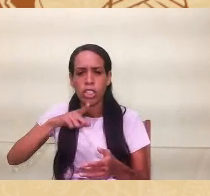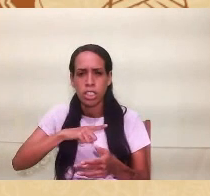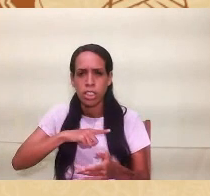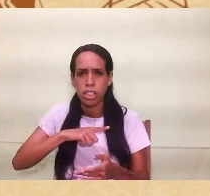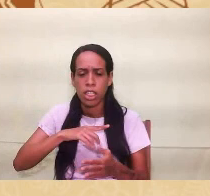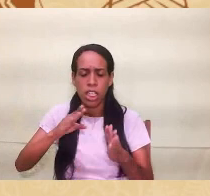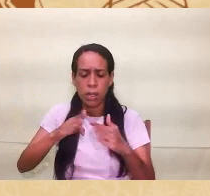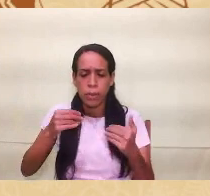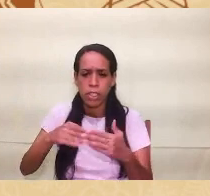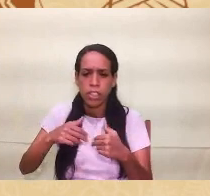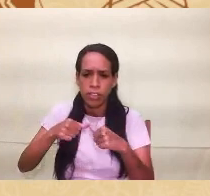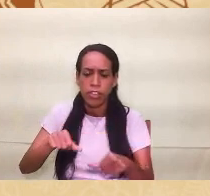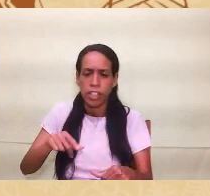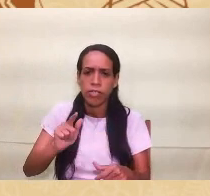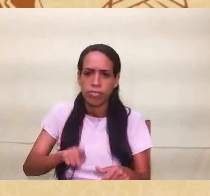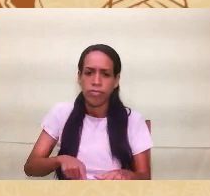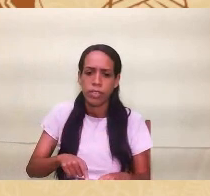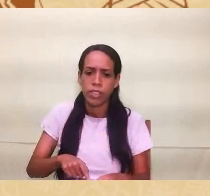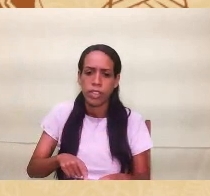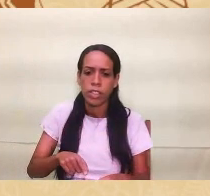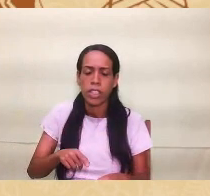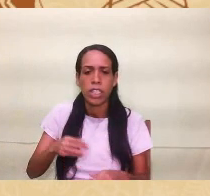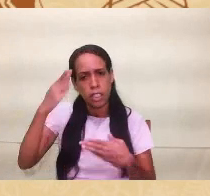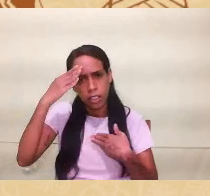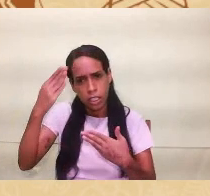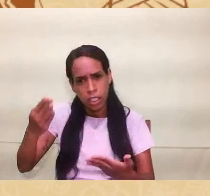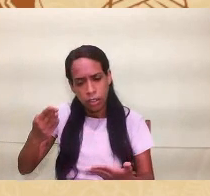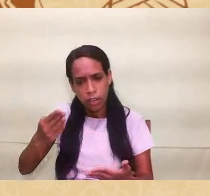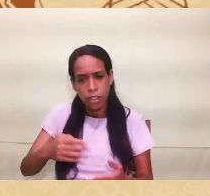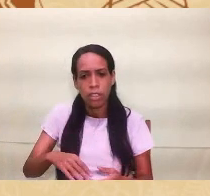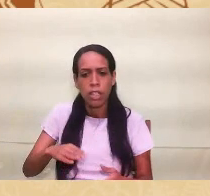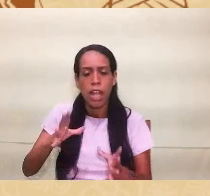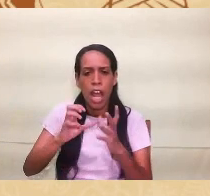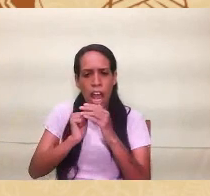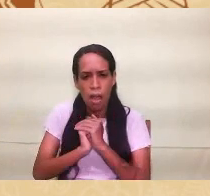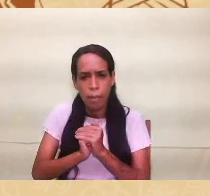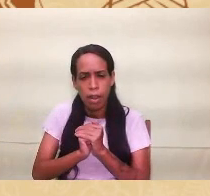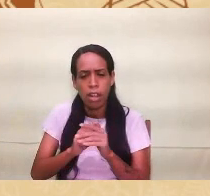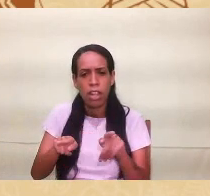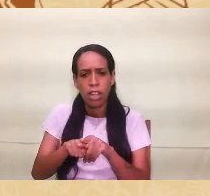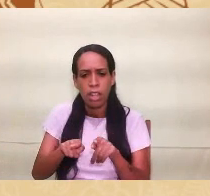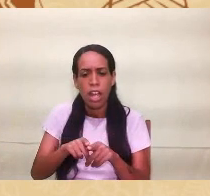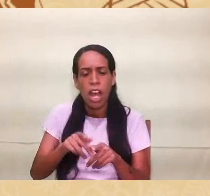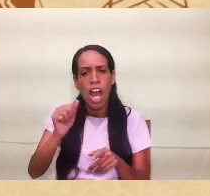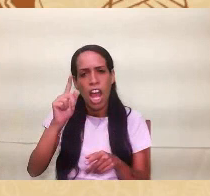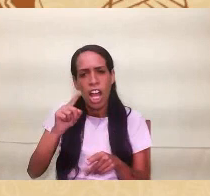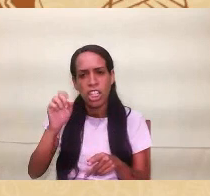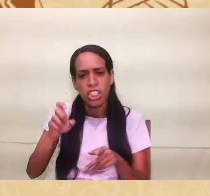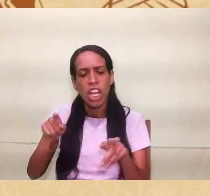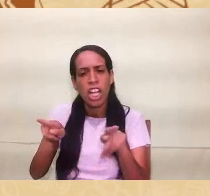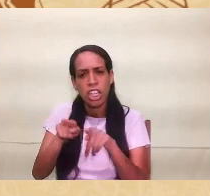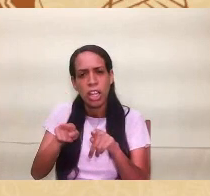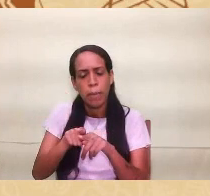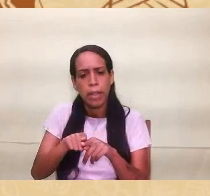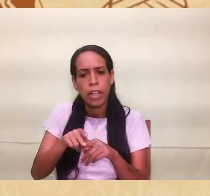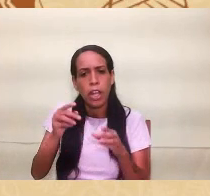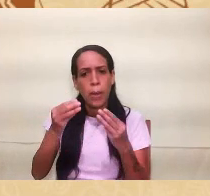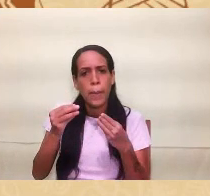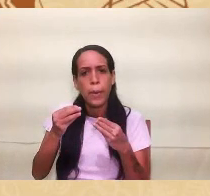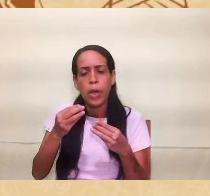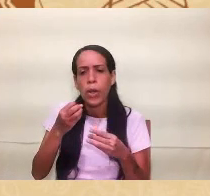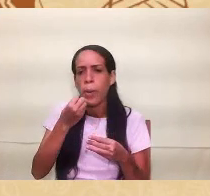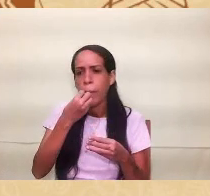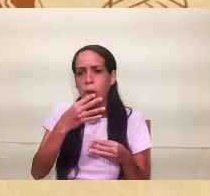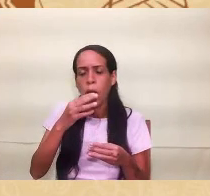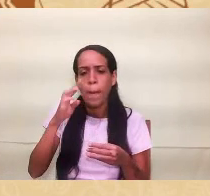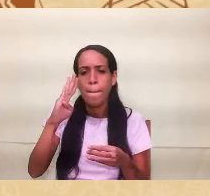licença não, fique onde está. Saravá para quem é de saravá, amém para quem é do amém, axé para quem é do axé, mutumbá para quem é do